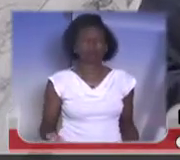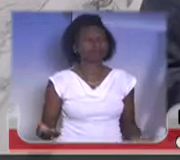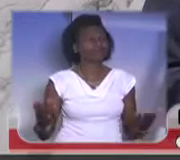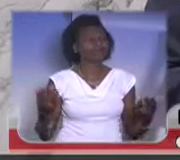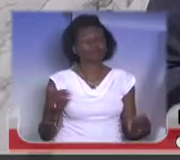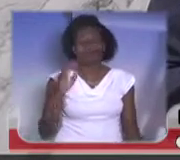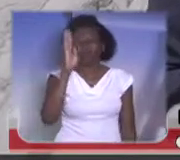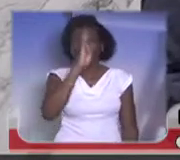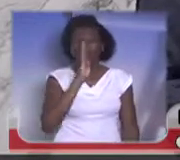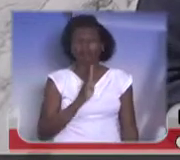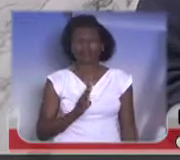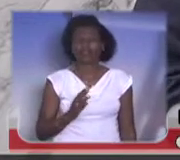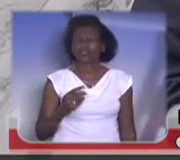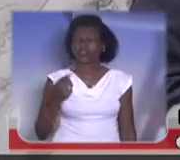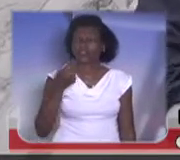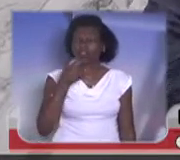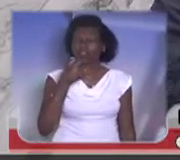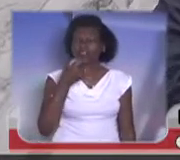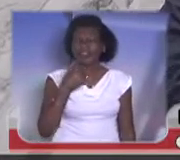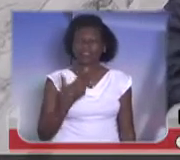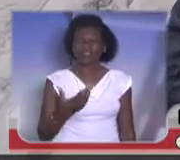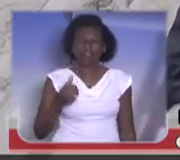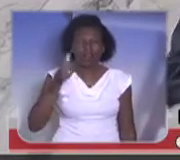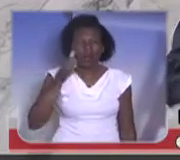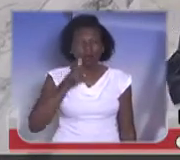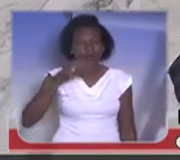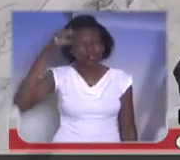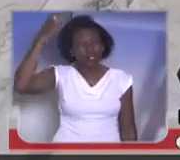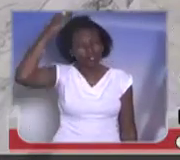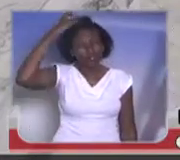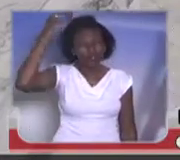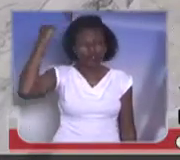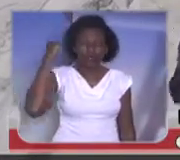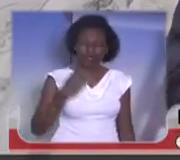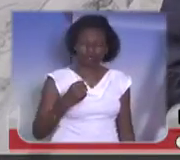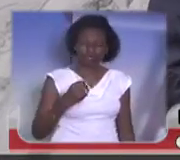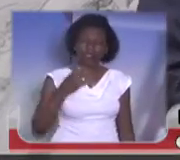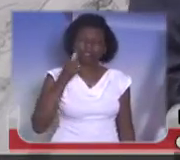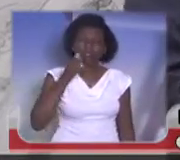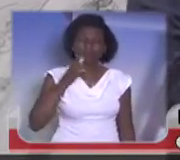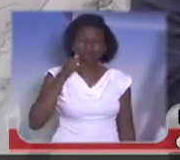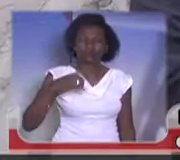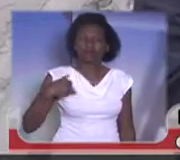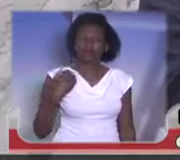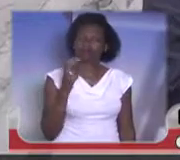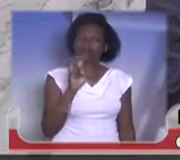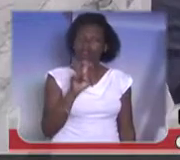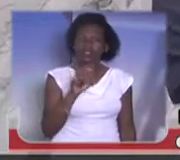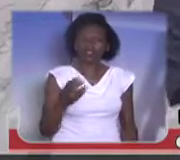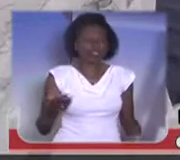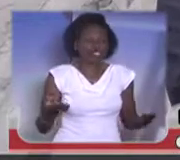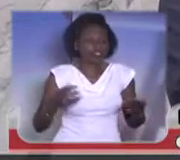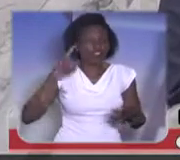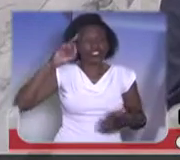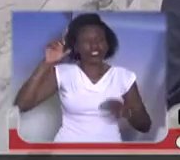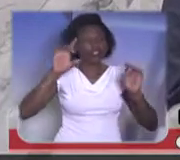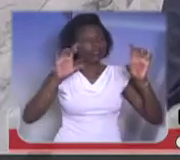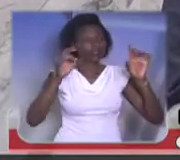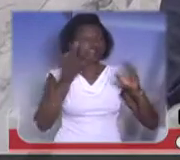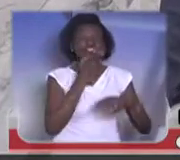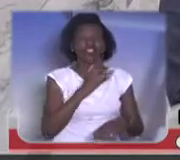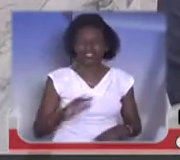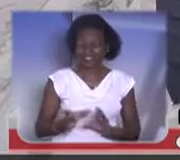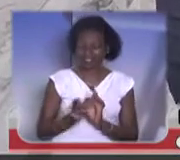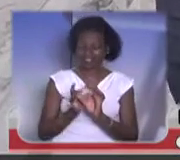piada na possível brasil é uma piada é acusada de matar uma menina de cinco anos e vai ser liberada no dia das crianças